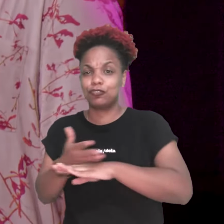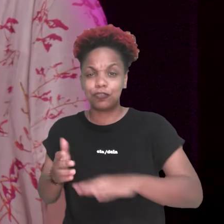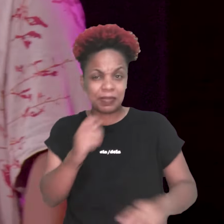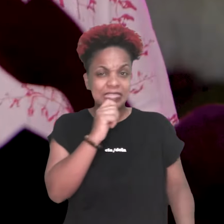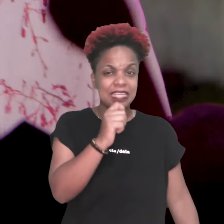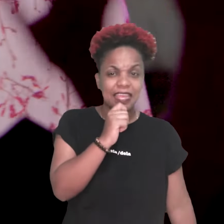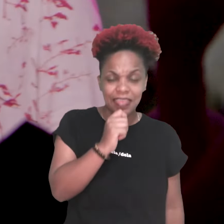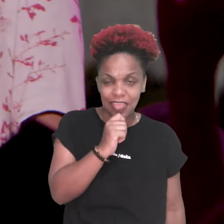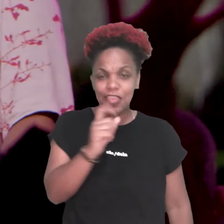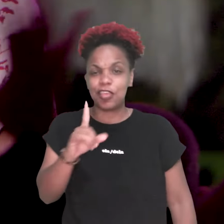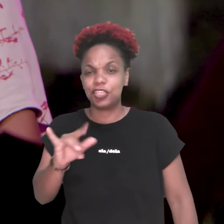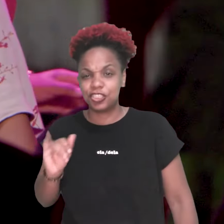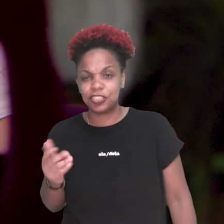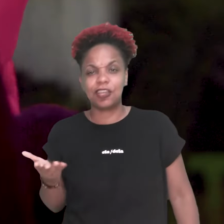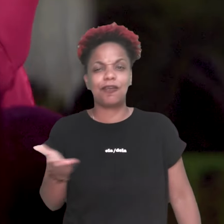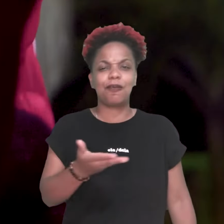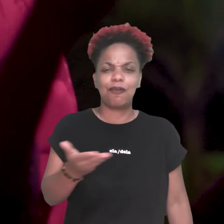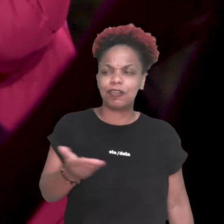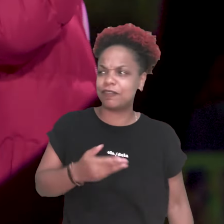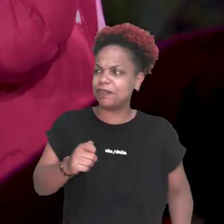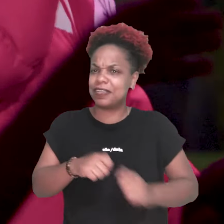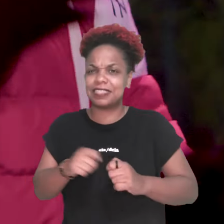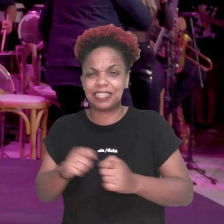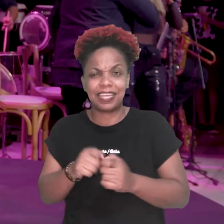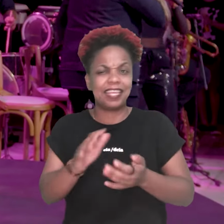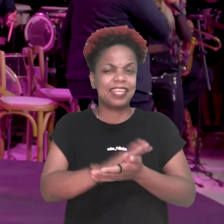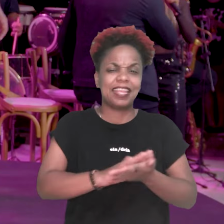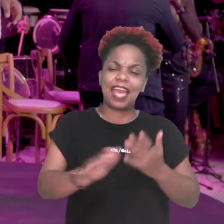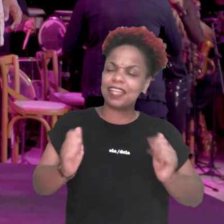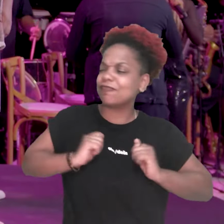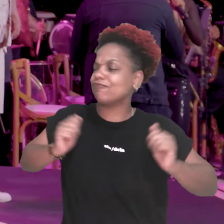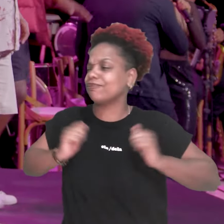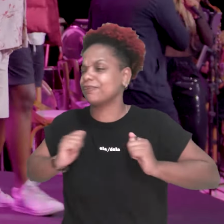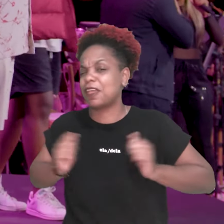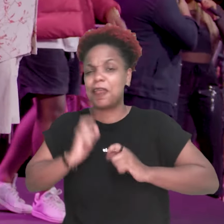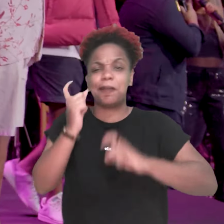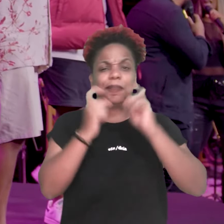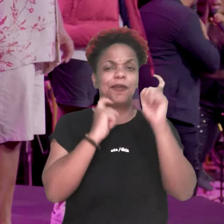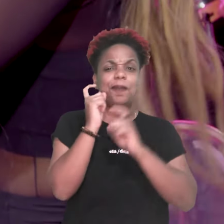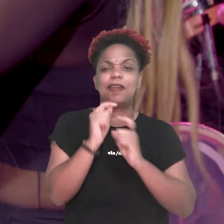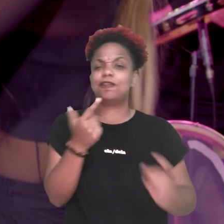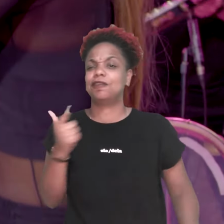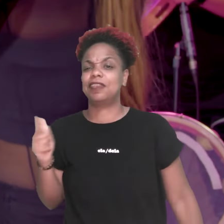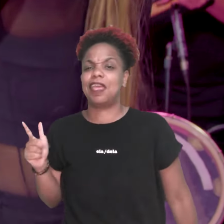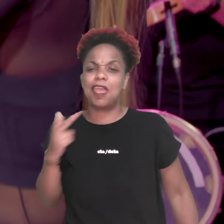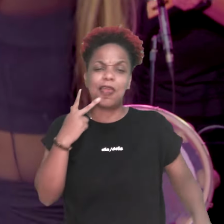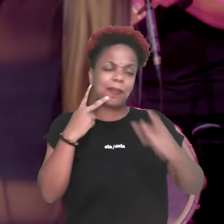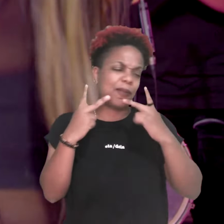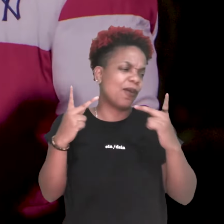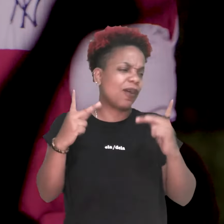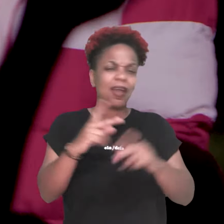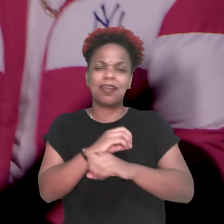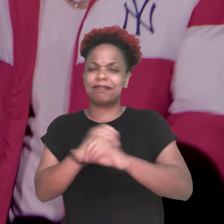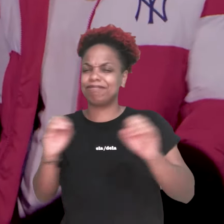acostuma. Hoje é dia de não fazer nada. Despreocupado, porra nenhuma.